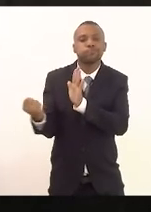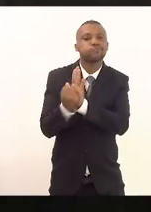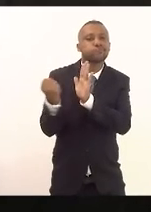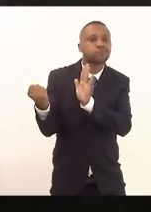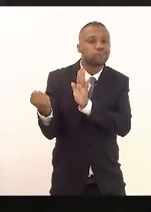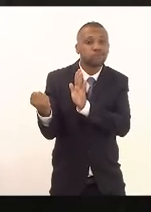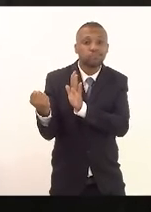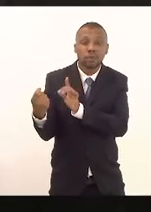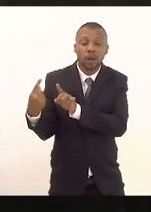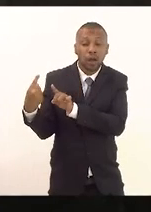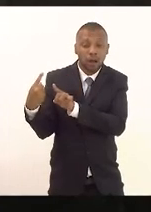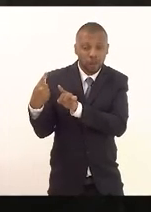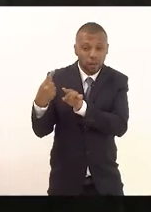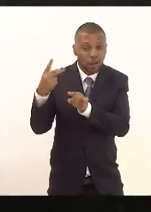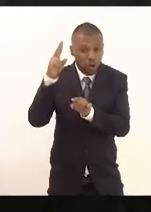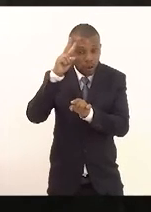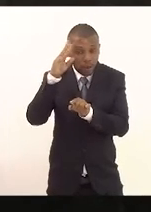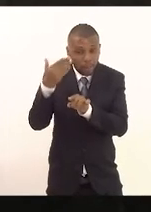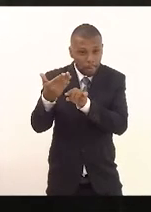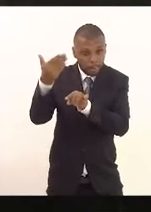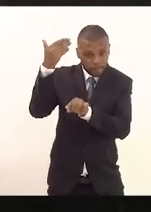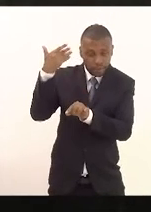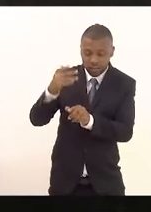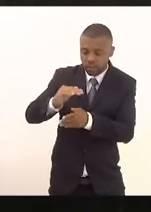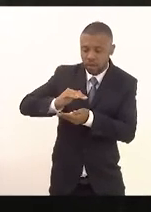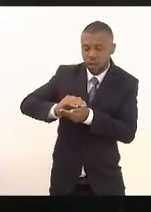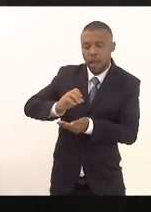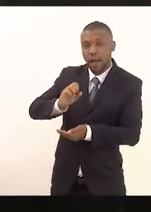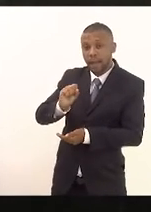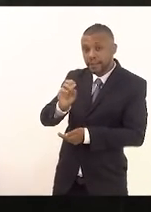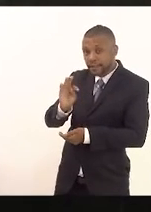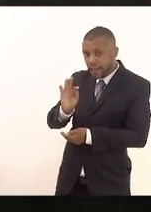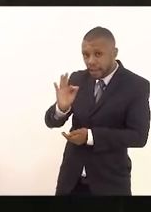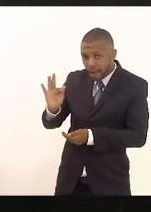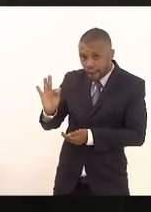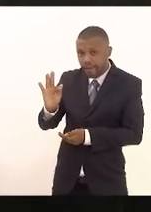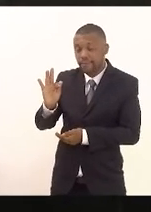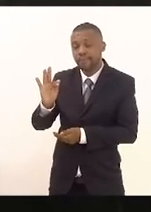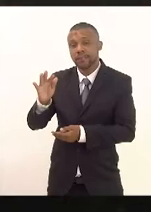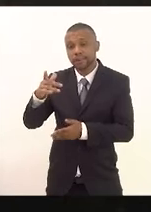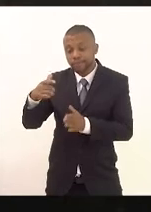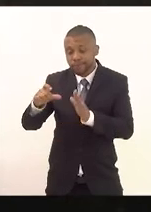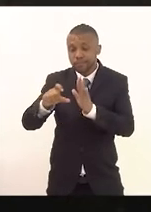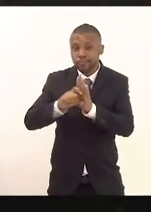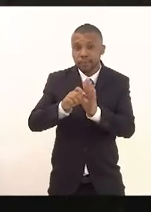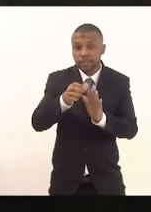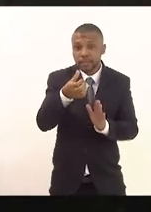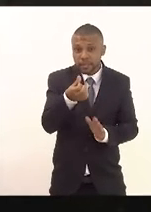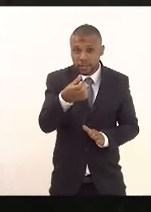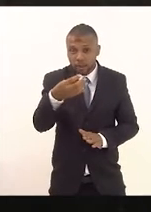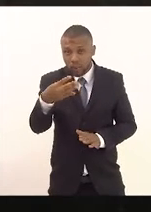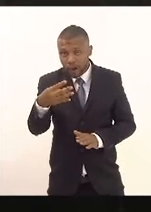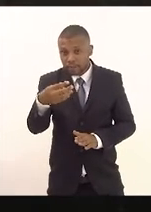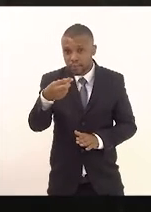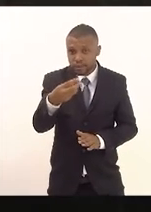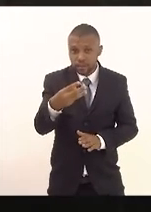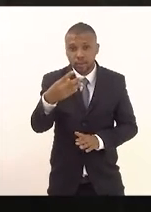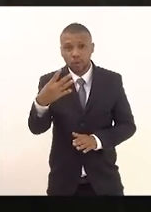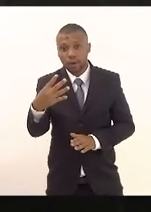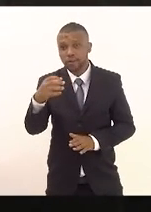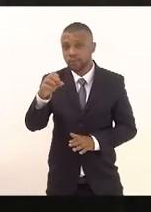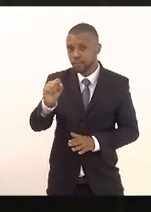colendo Supremo Tribunal Federal nos autos da área 7434 80